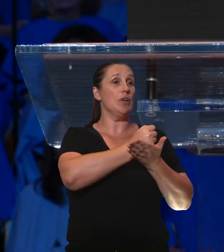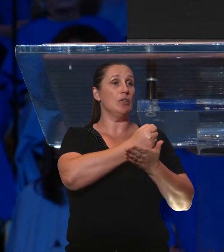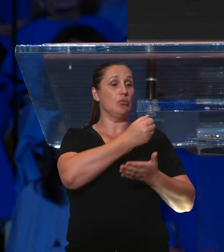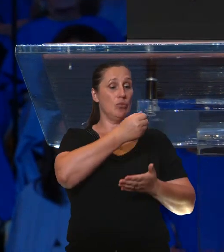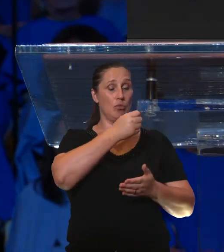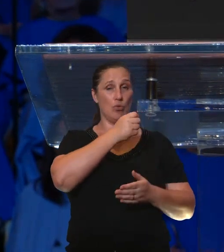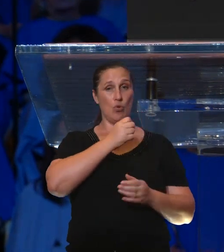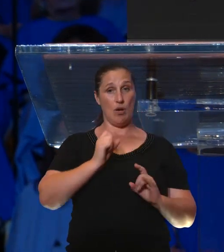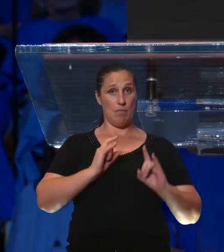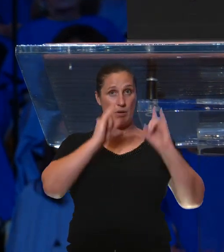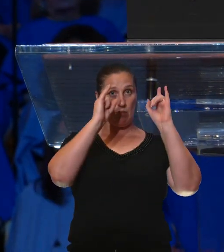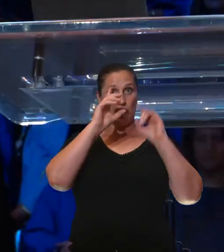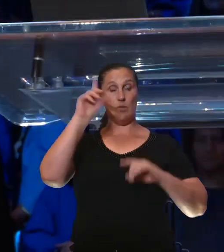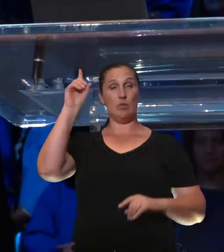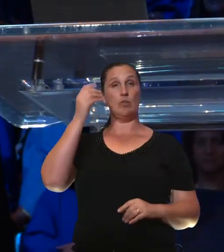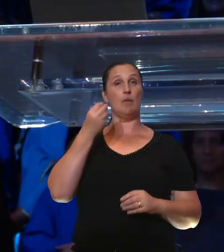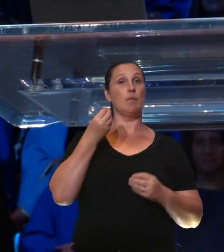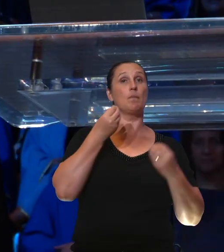você.